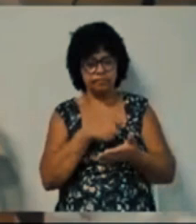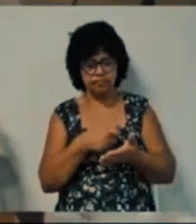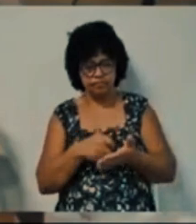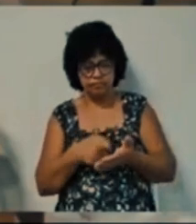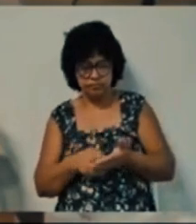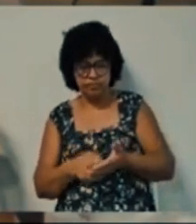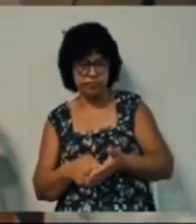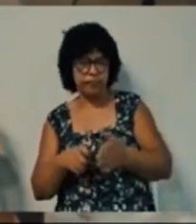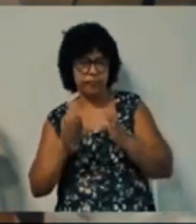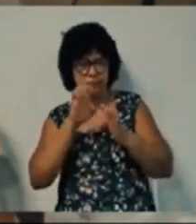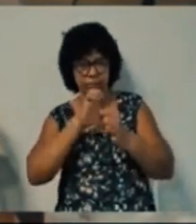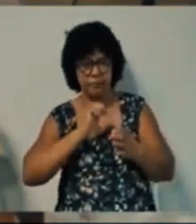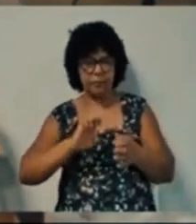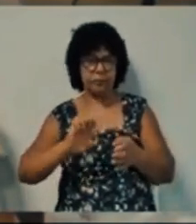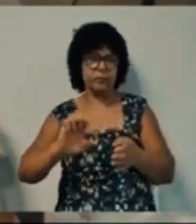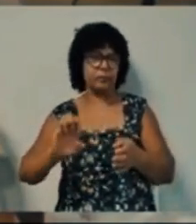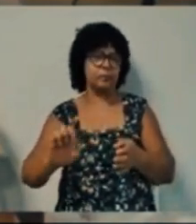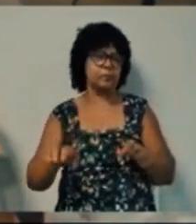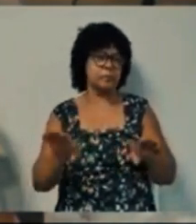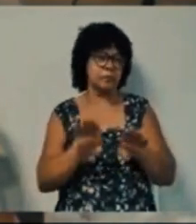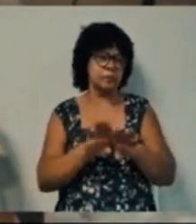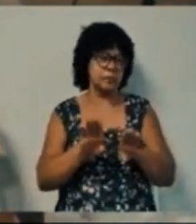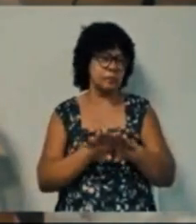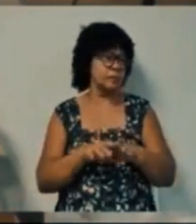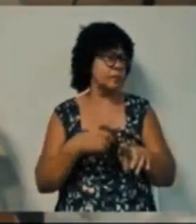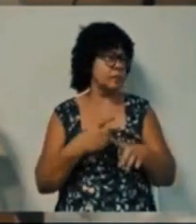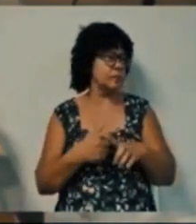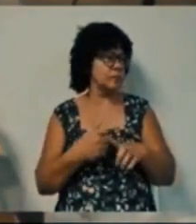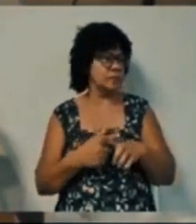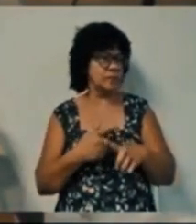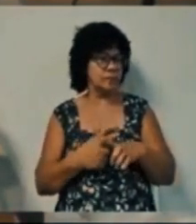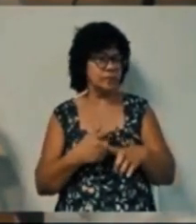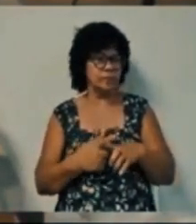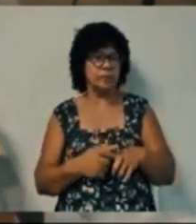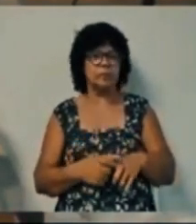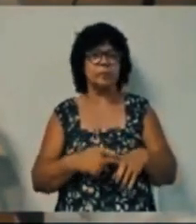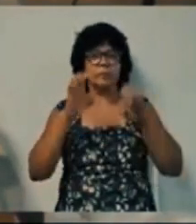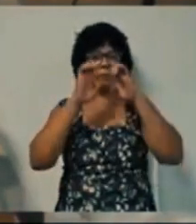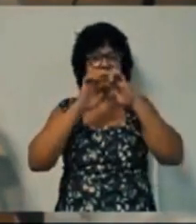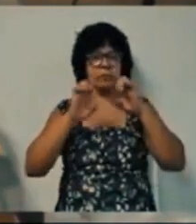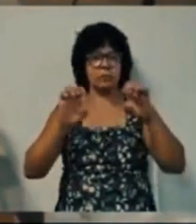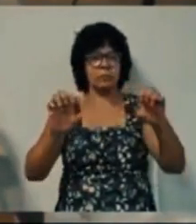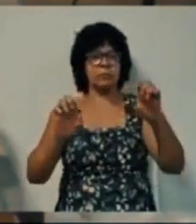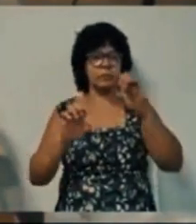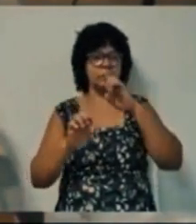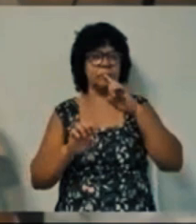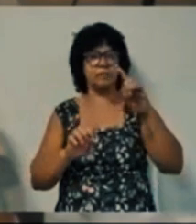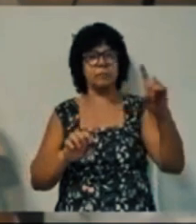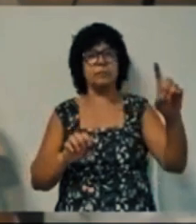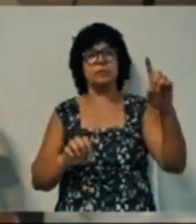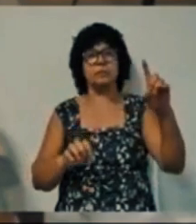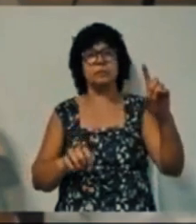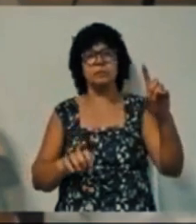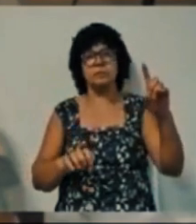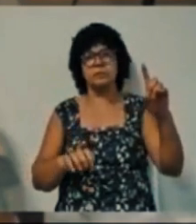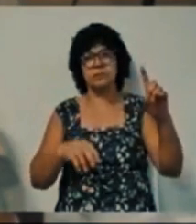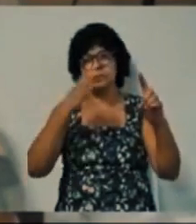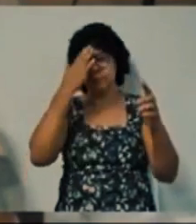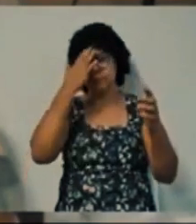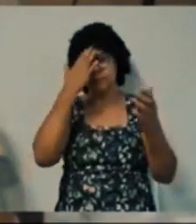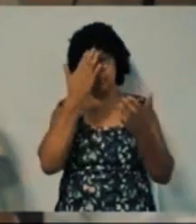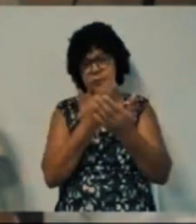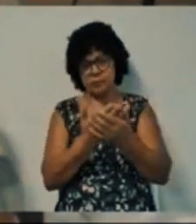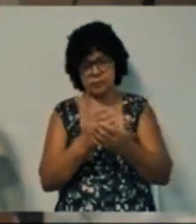Deus para a salvação daqueles que creem. Eu estou sentindo uma graça de Deus tão grande